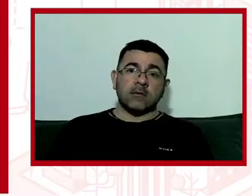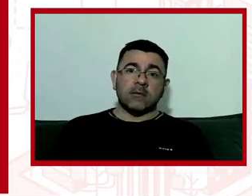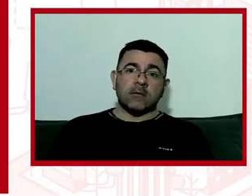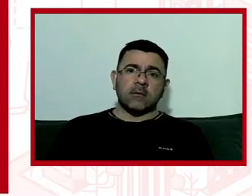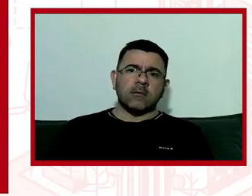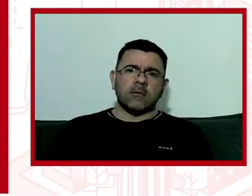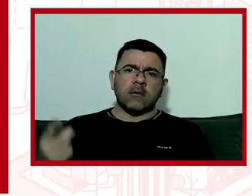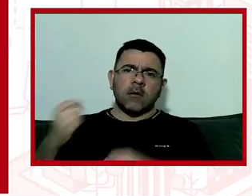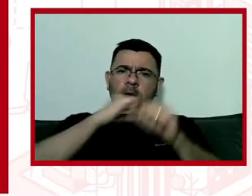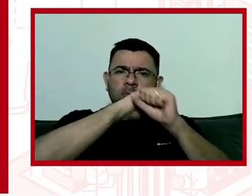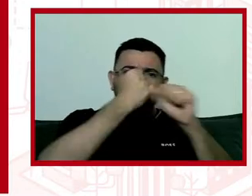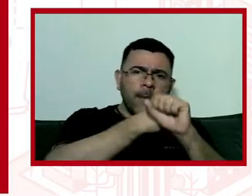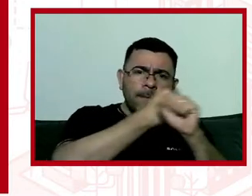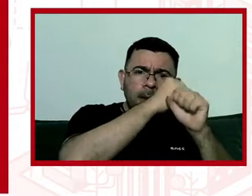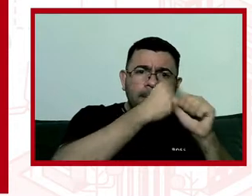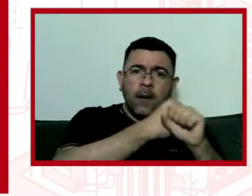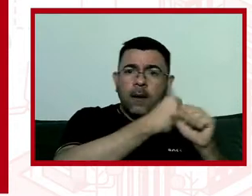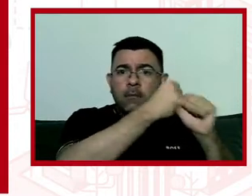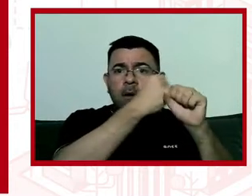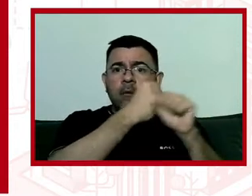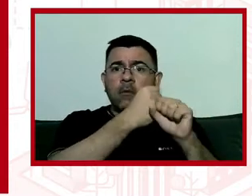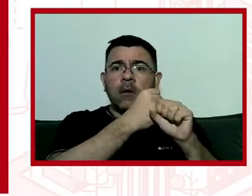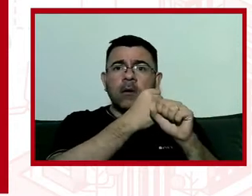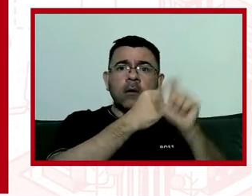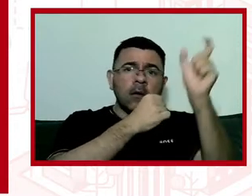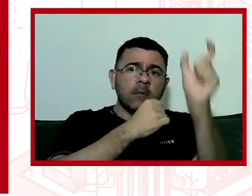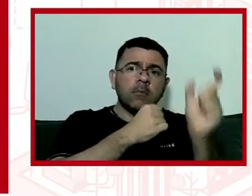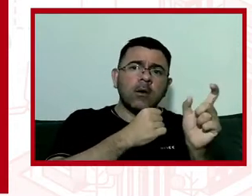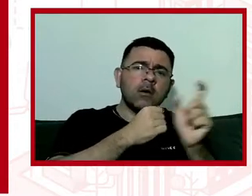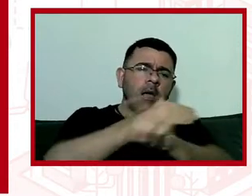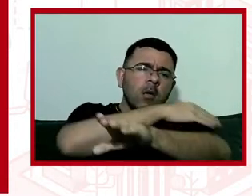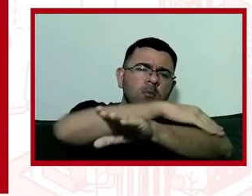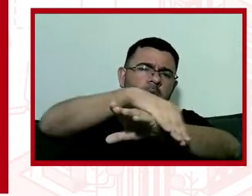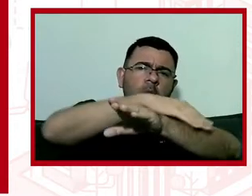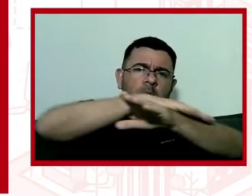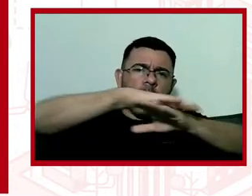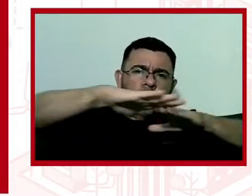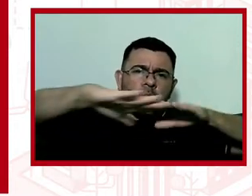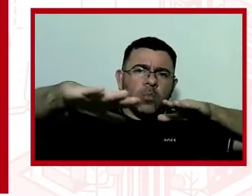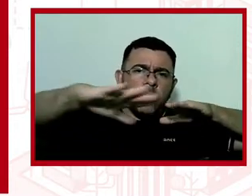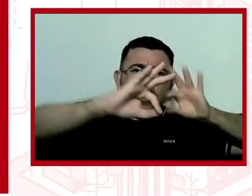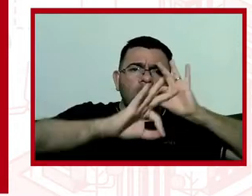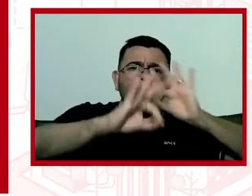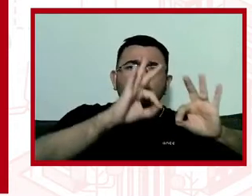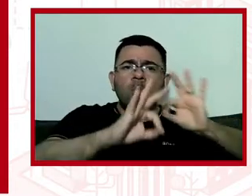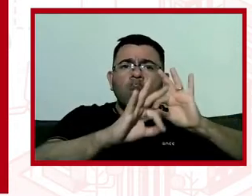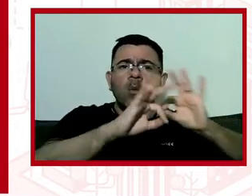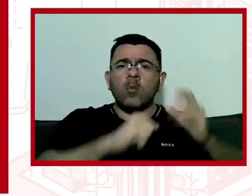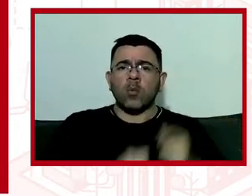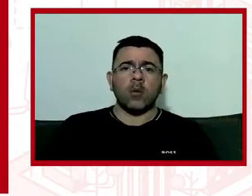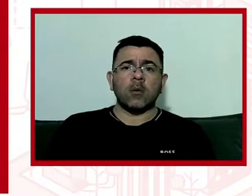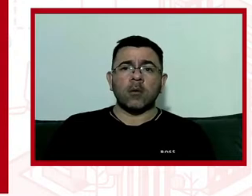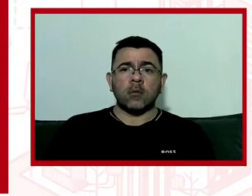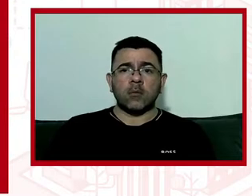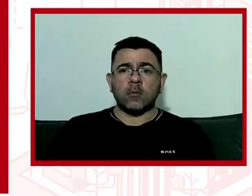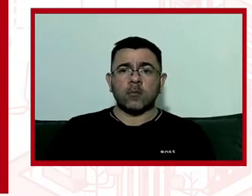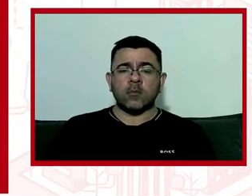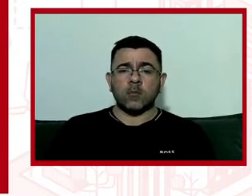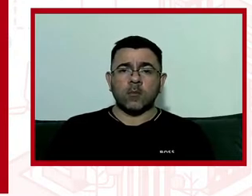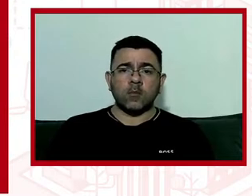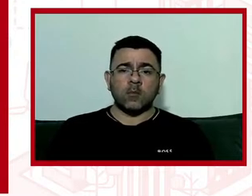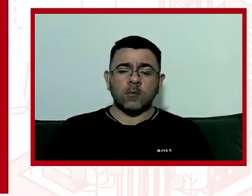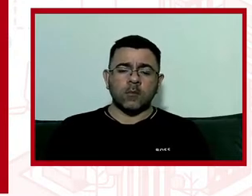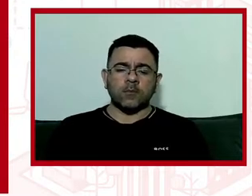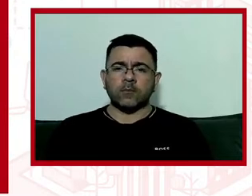obra de encosta eu cheguei lá o pessoal pediu ó a gente queria que recape asse aqui a rua que é de paralela pipa eu queria que botasse asfalto tudo seja bem